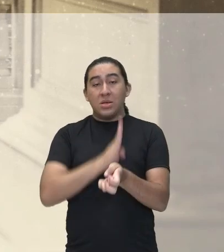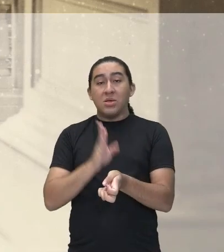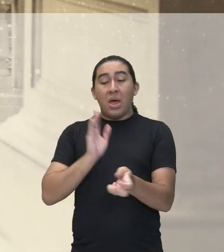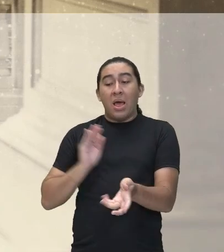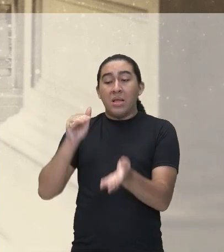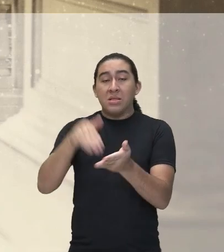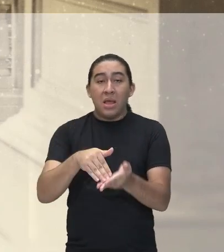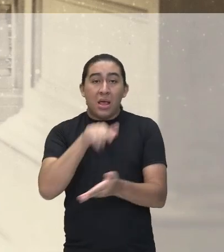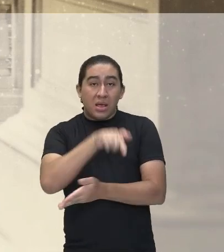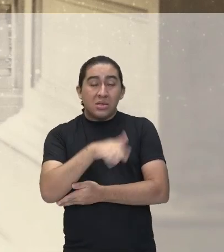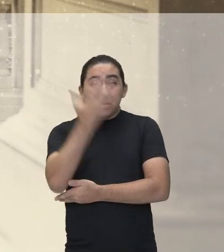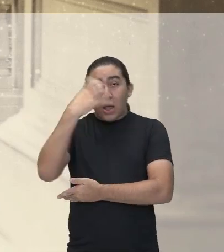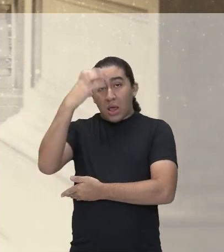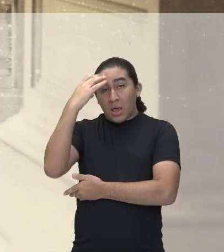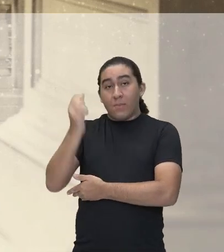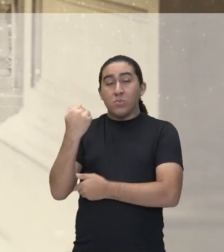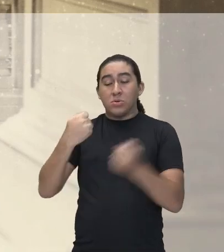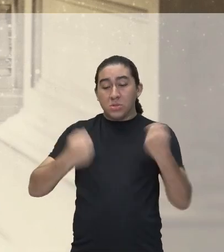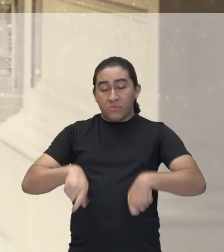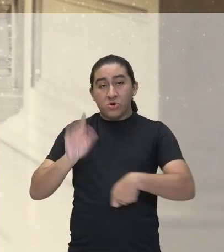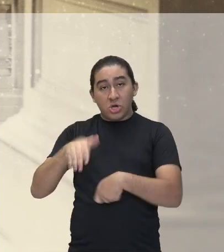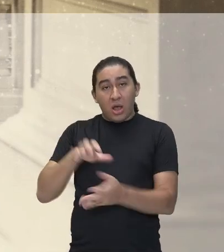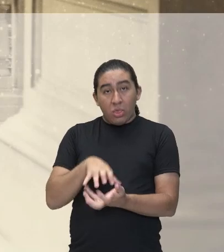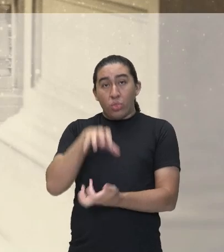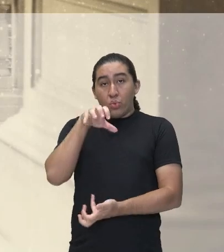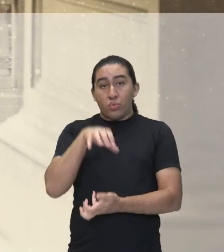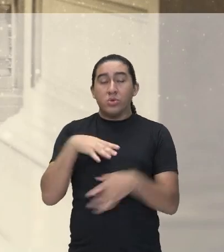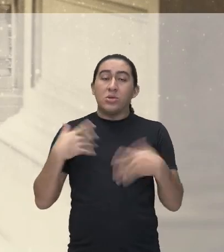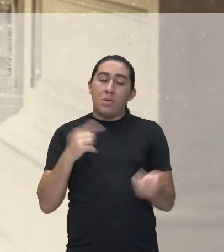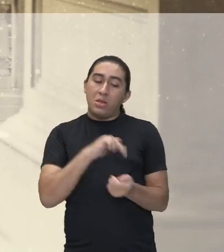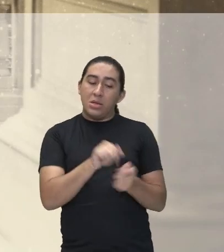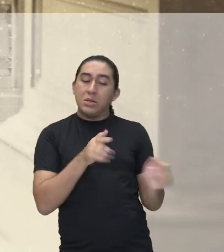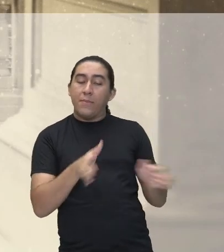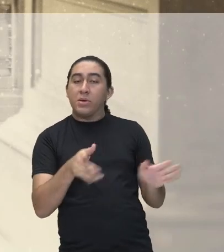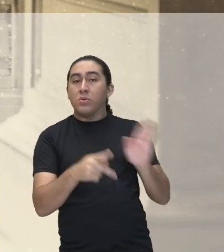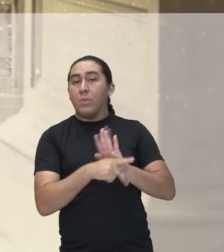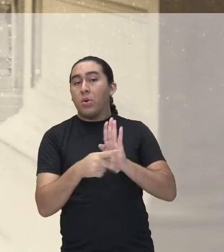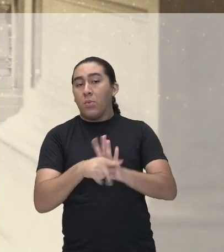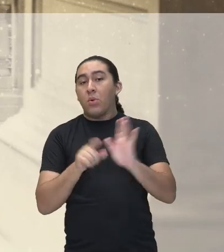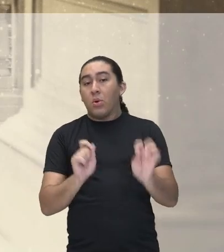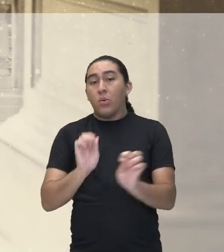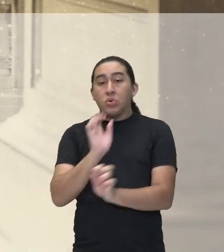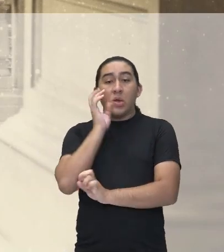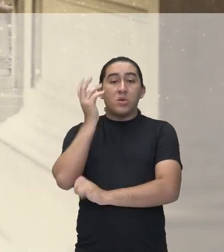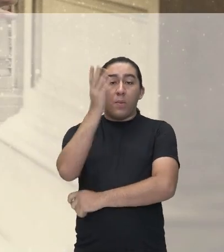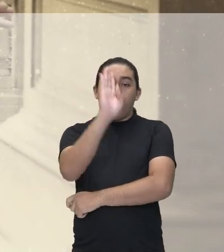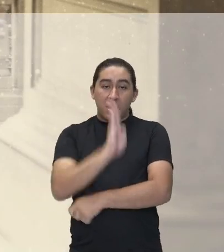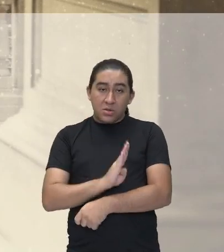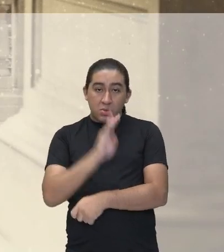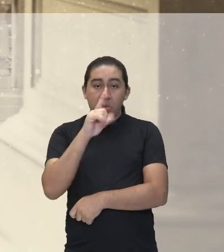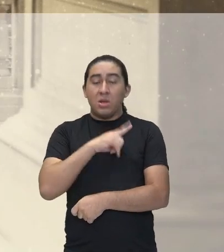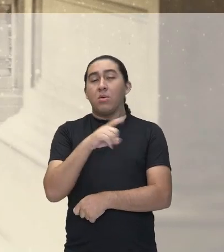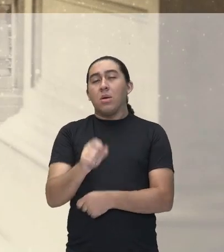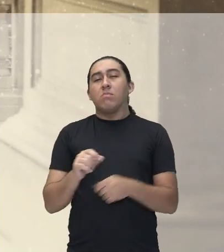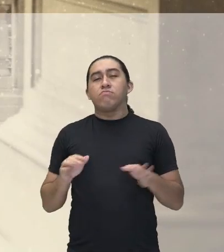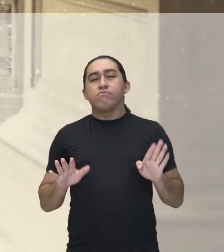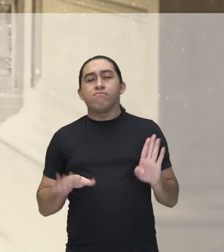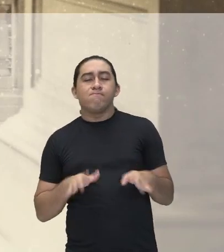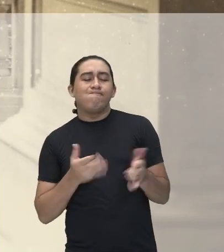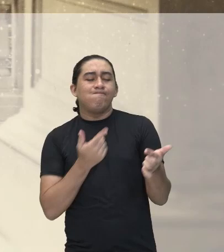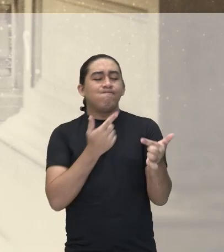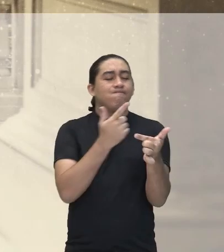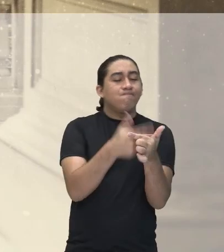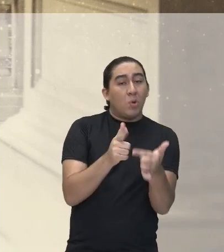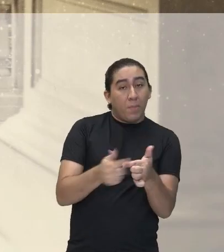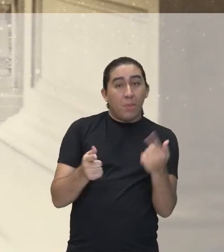Pedro II, ele cresça, tá? Então, neste período regencial, o Brasil, ele vai ter um certo problema. Por